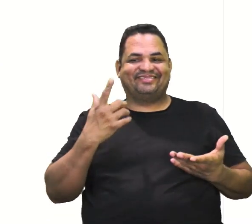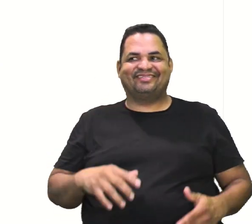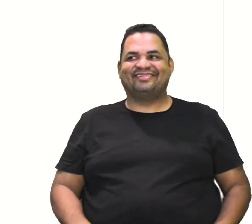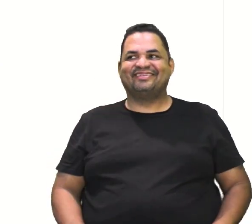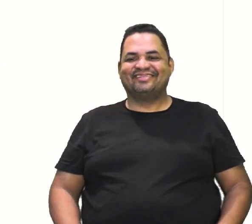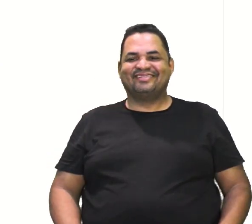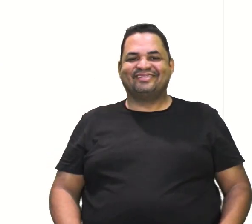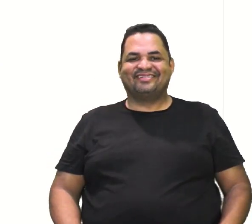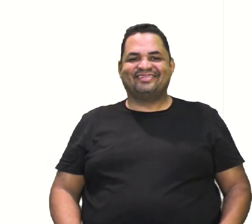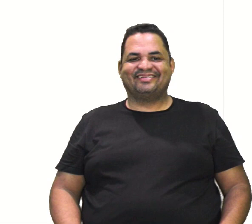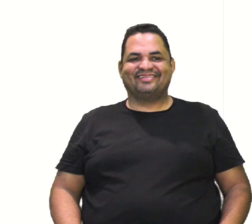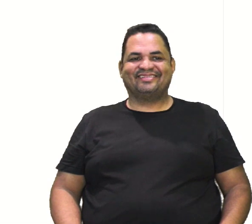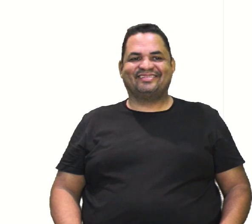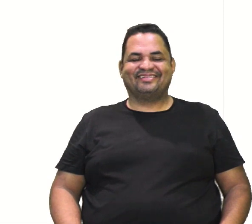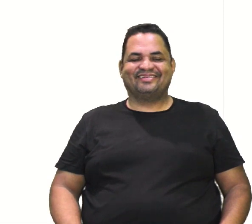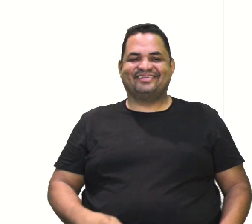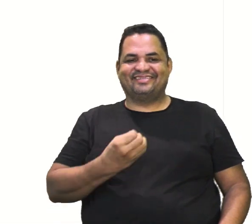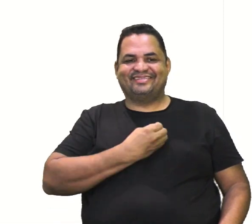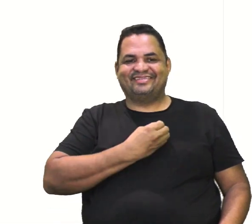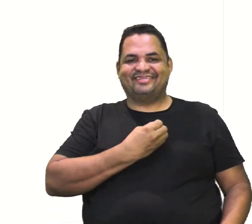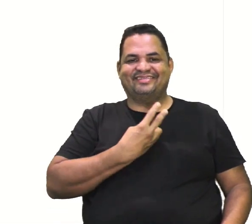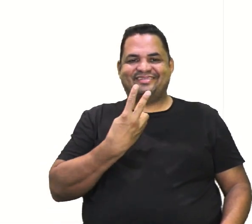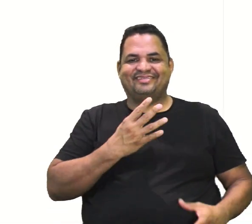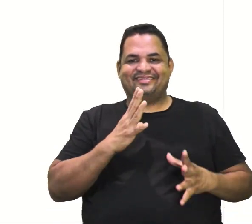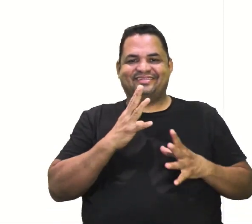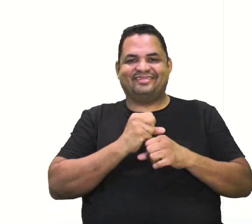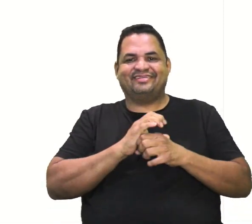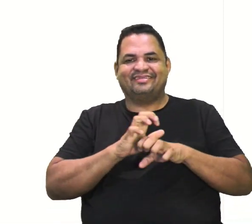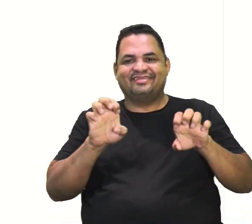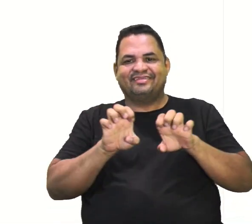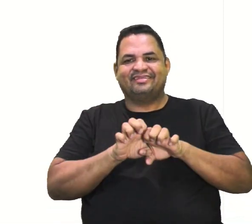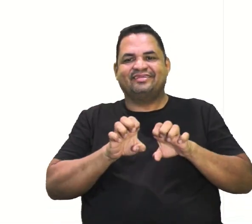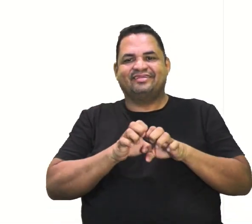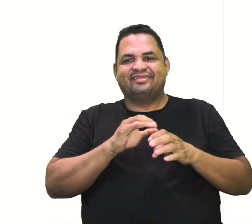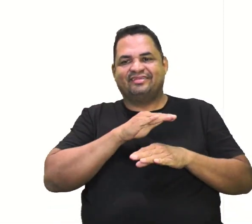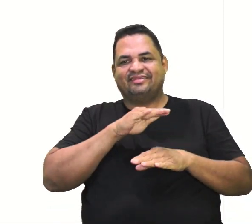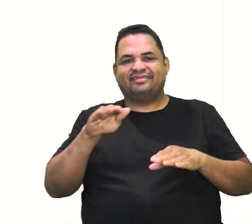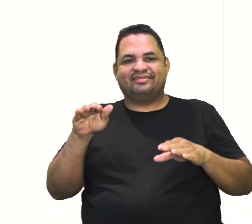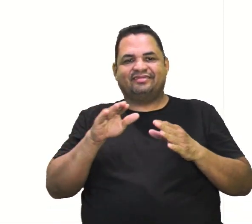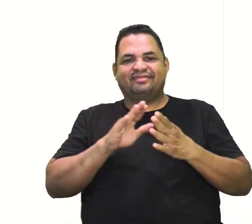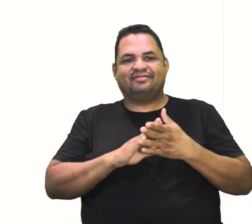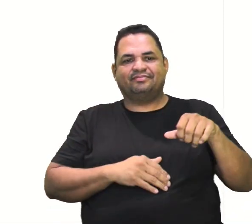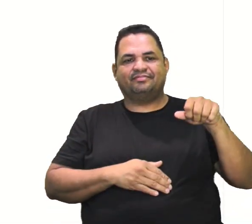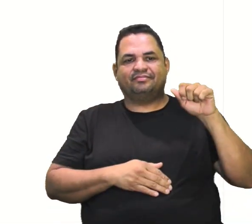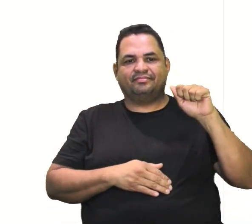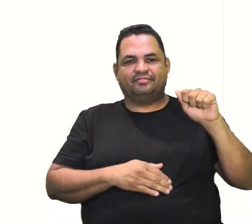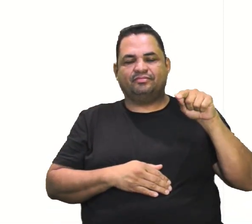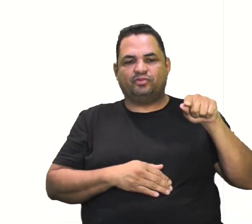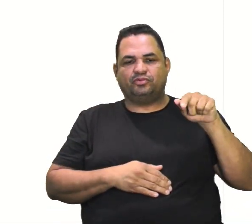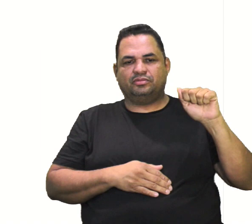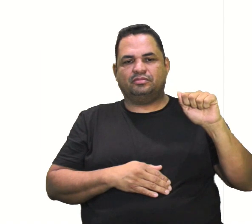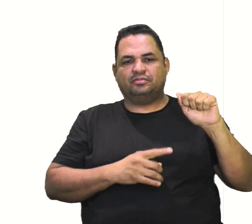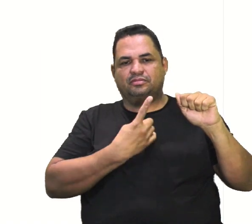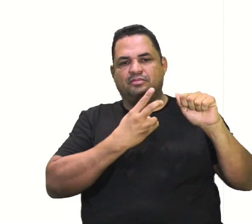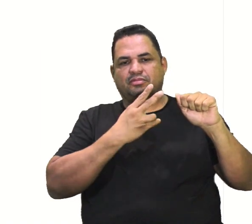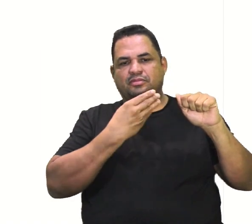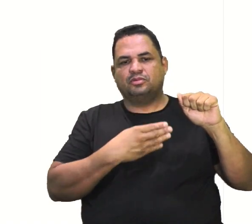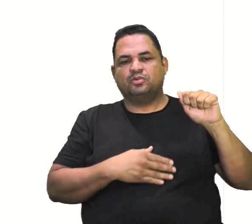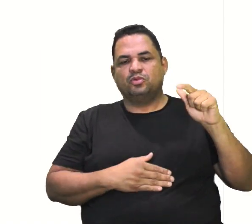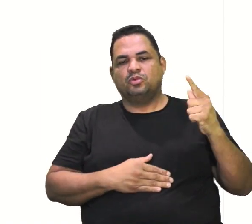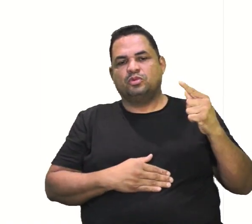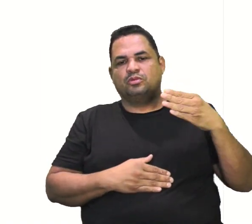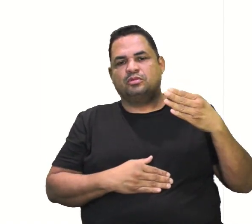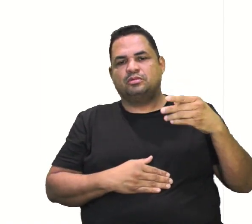Bora ver? Questão de número 2. Determine a equação da reta que passa pelo ponto A, 1 e